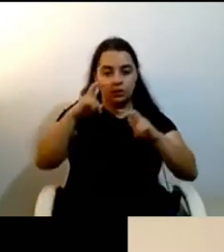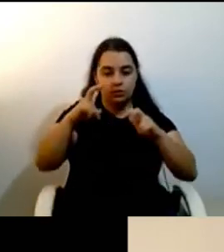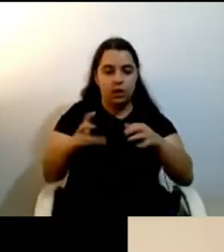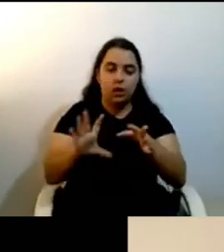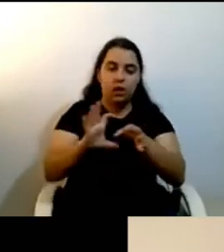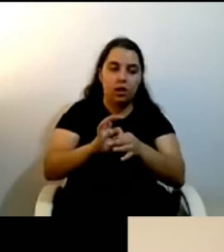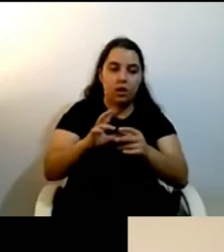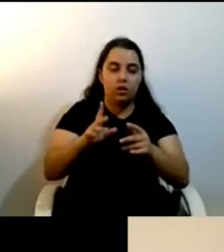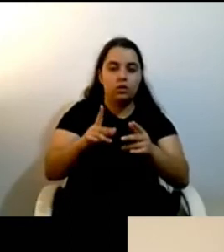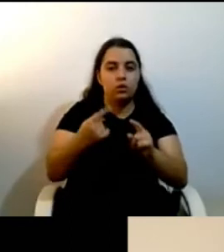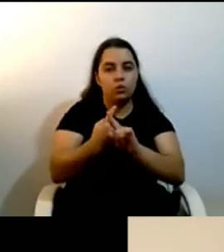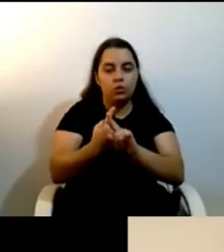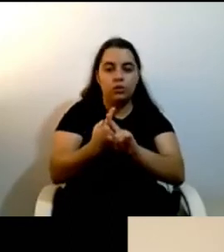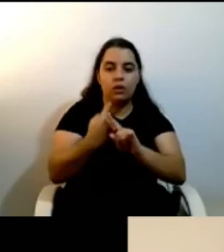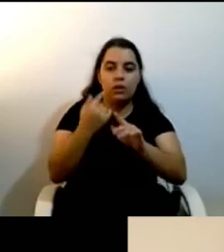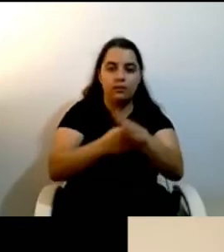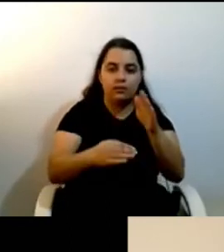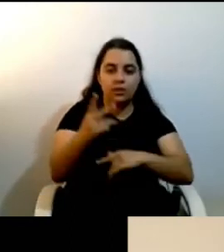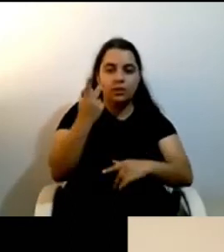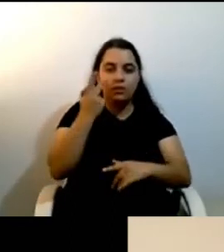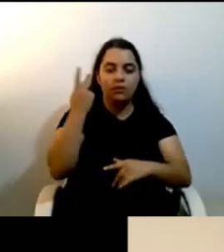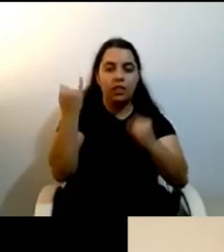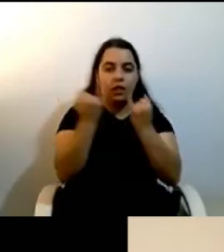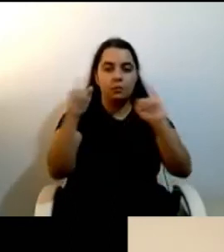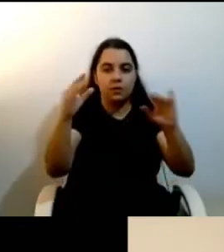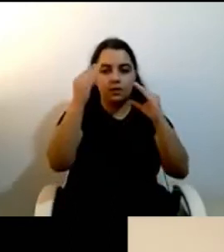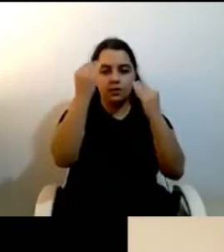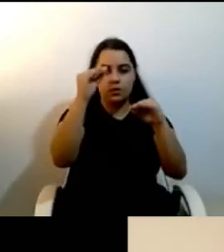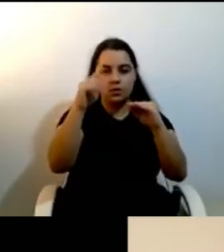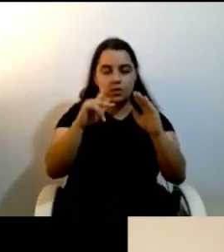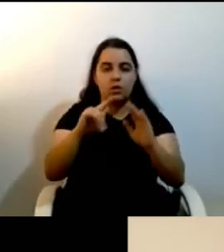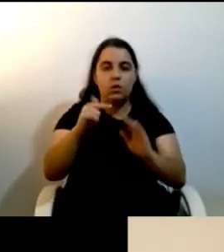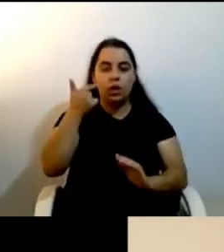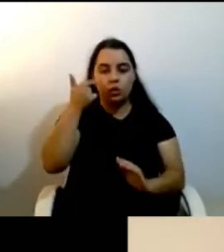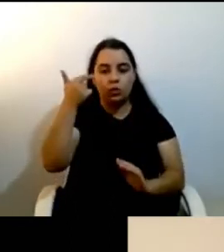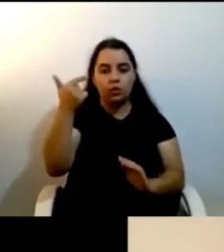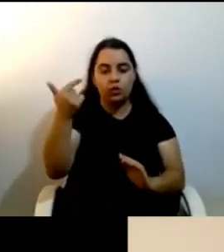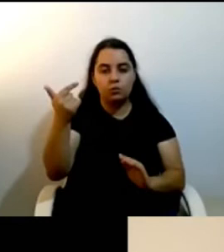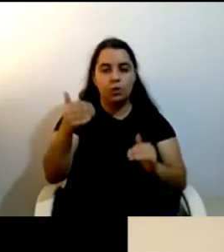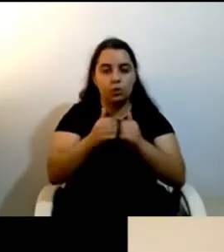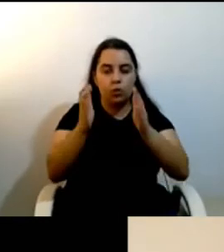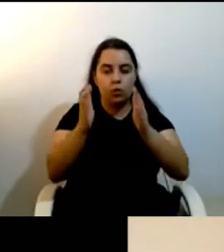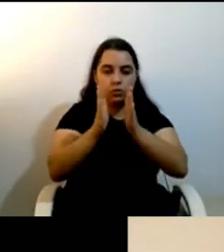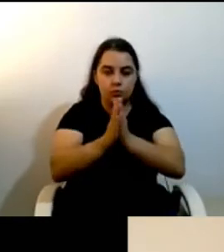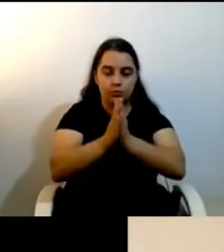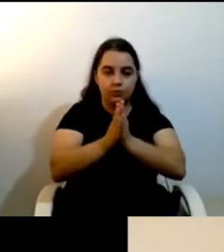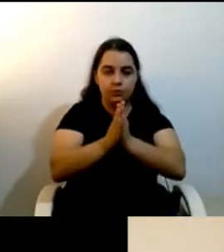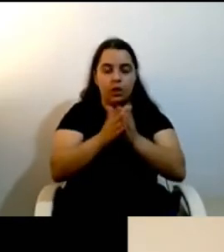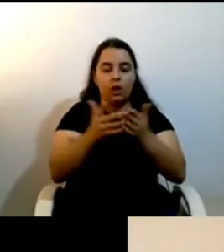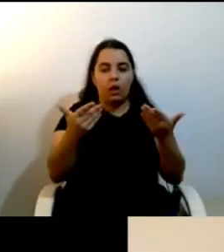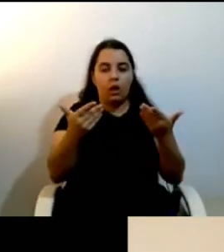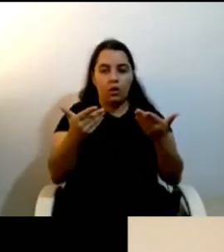políticas sociais, vida independente, educação e turismo acessível. Atualmente é investigadora na